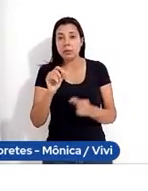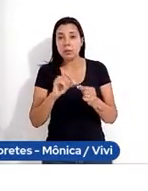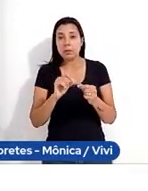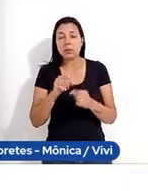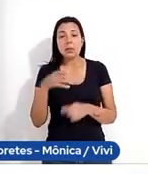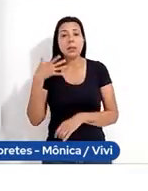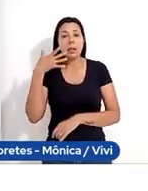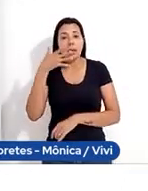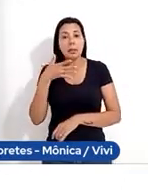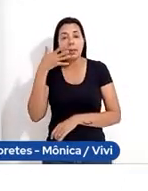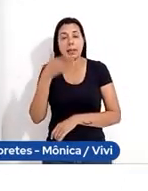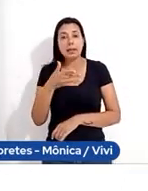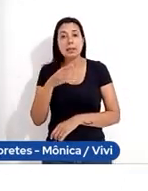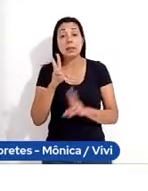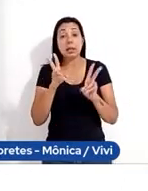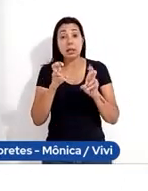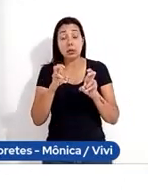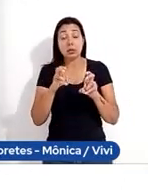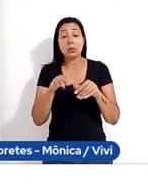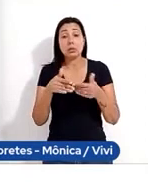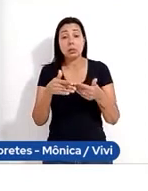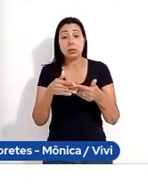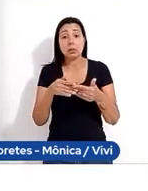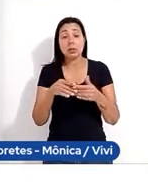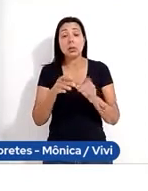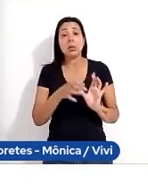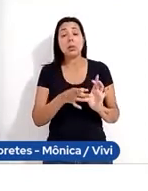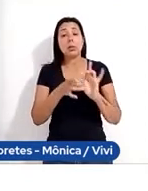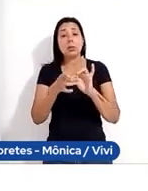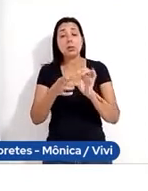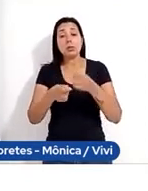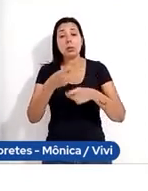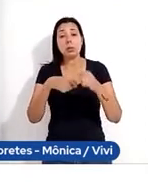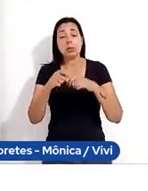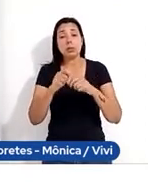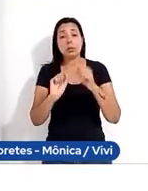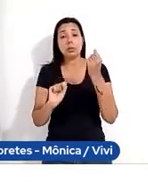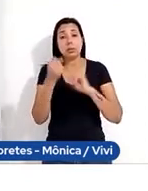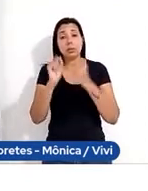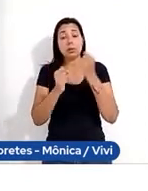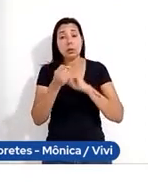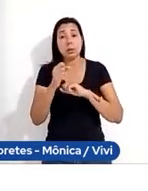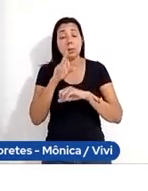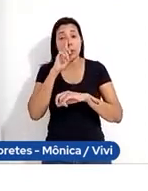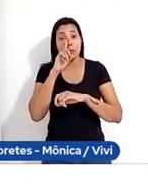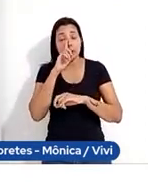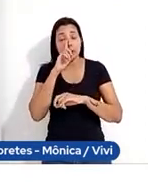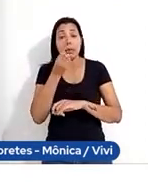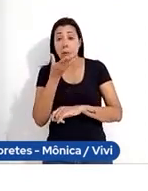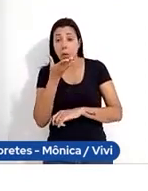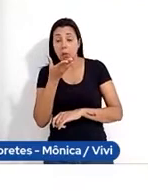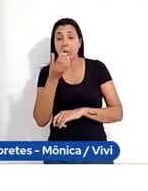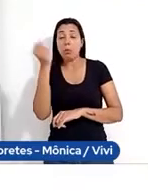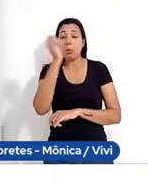palestra, o título, né, o tema seria o contexto econômico de inovação na produção industrial, riscos e benefícios para o Brasil. Eu achei um